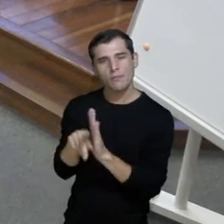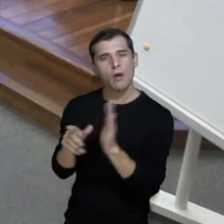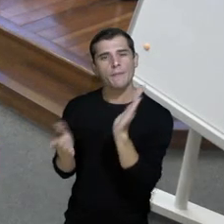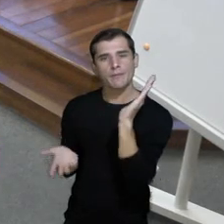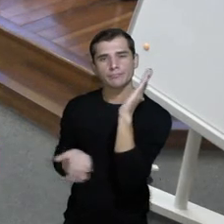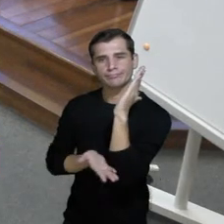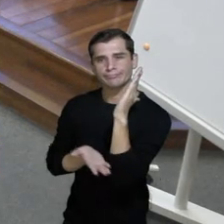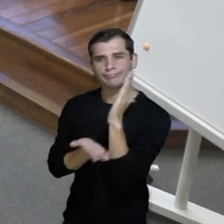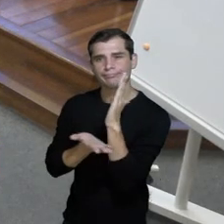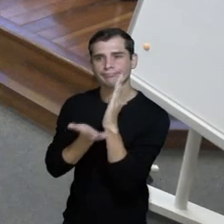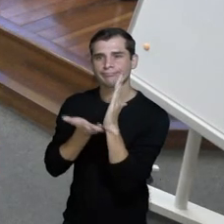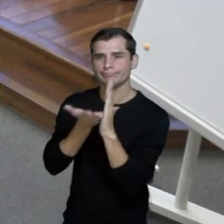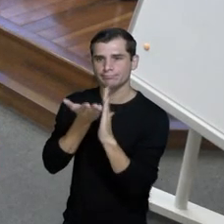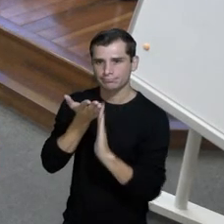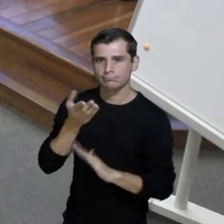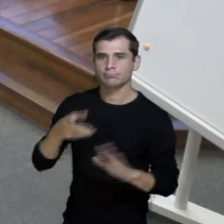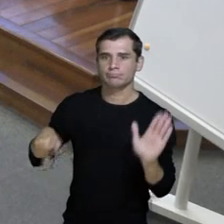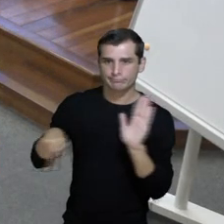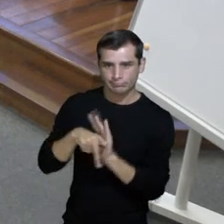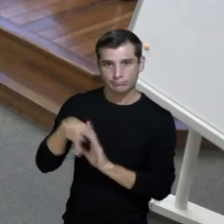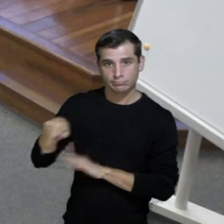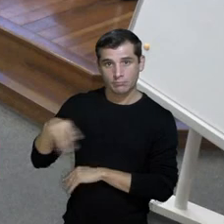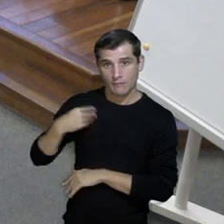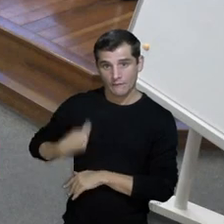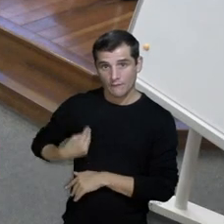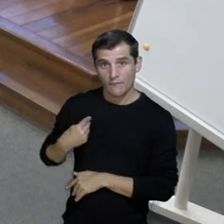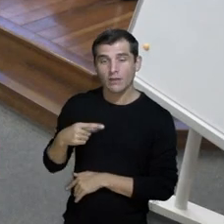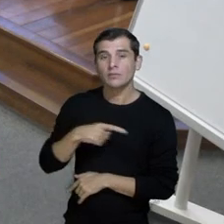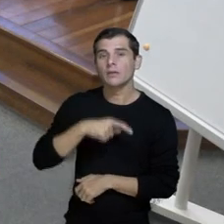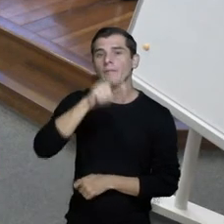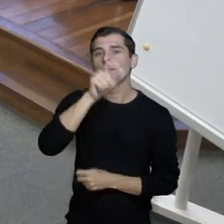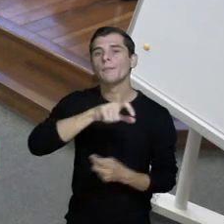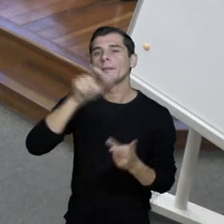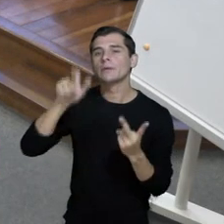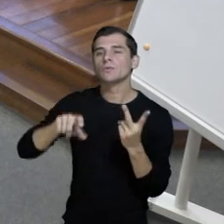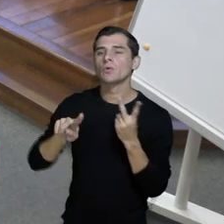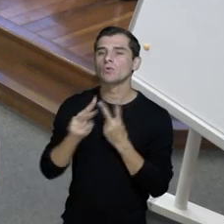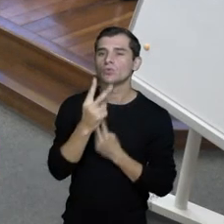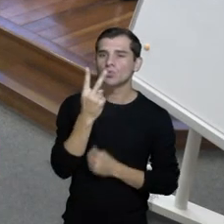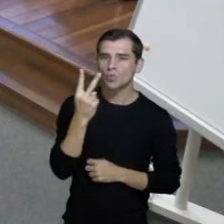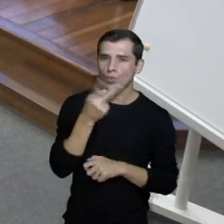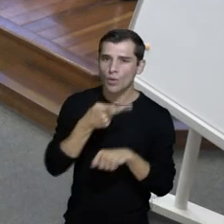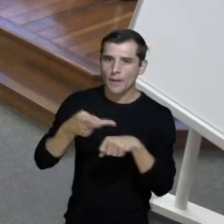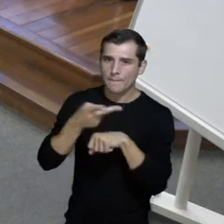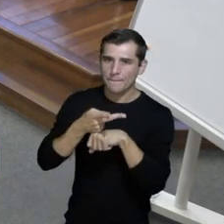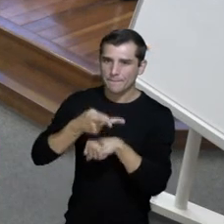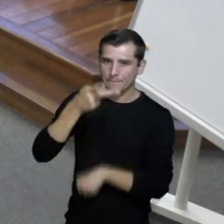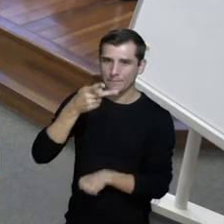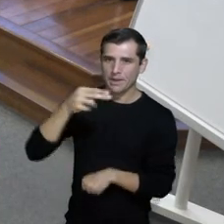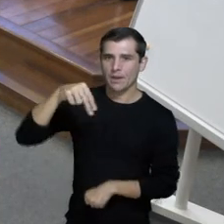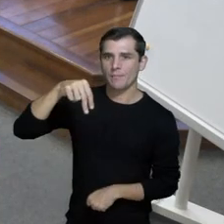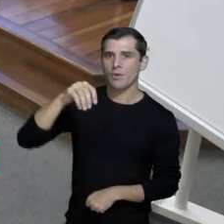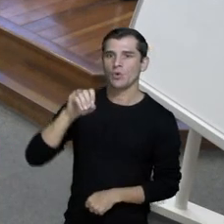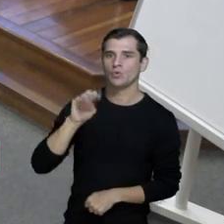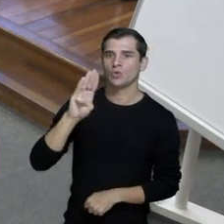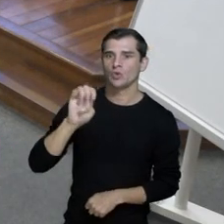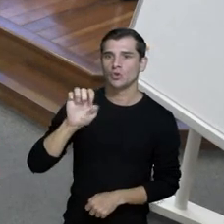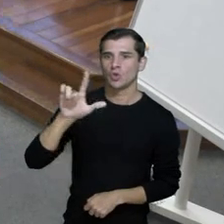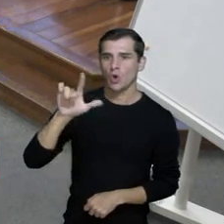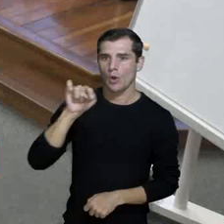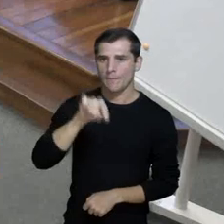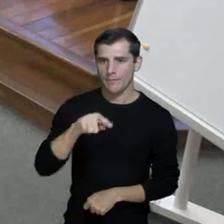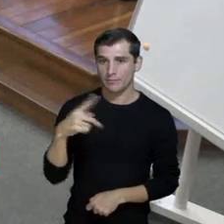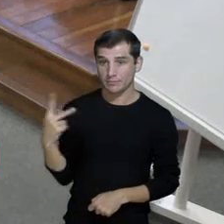Hana harent e a dona elinor ostrom né que Embasa o nosso